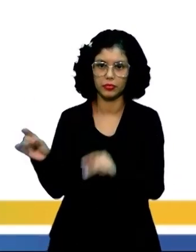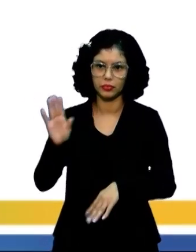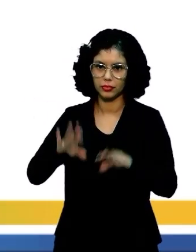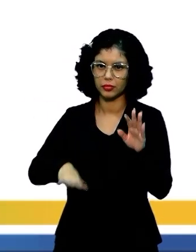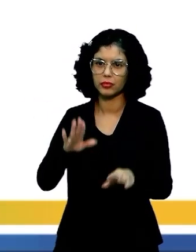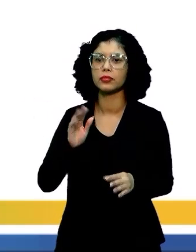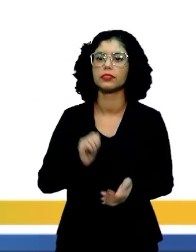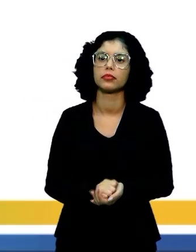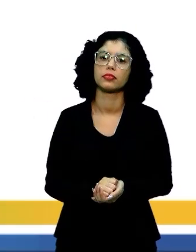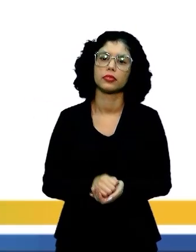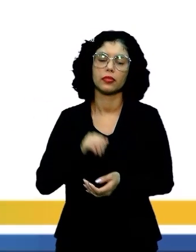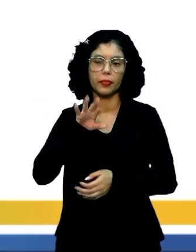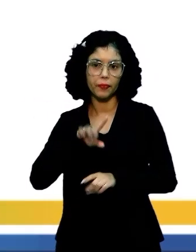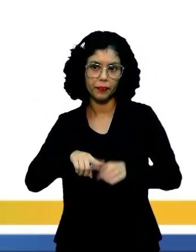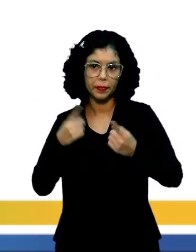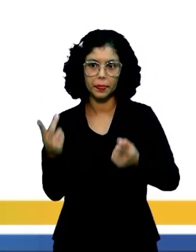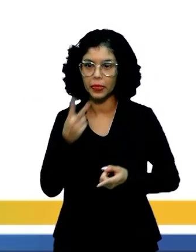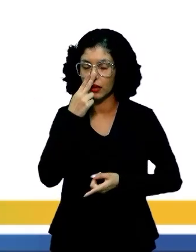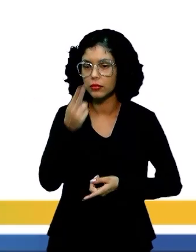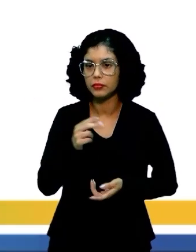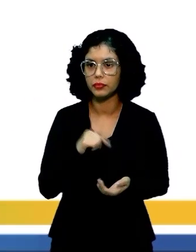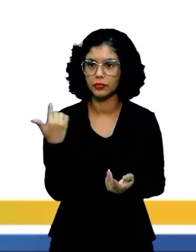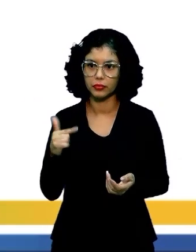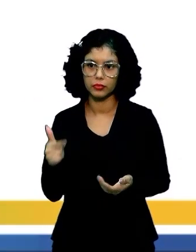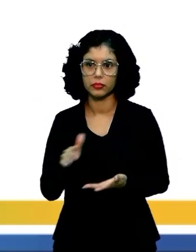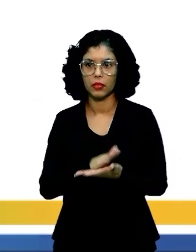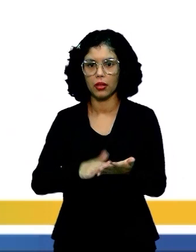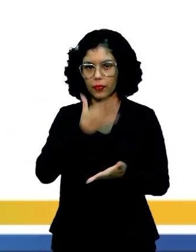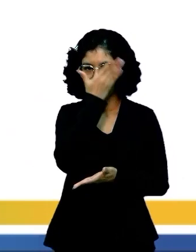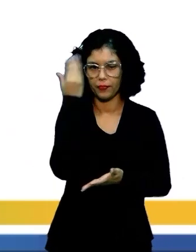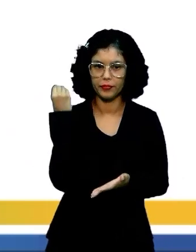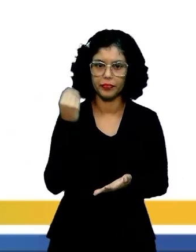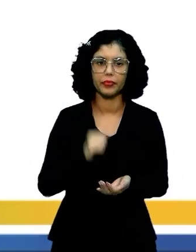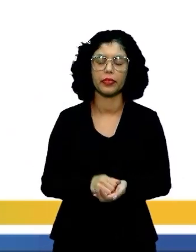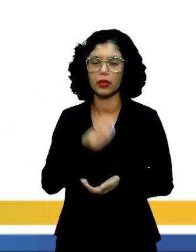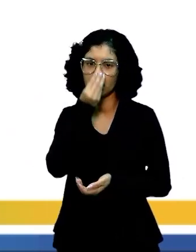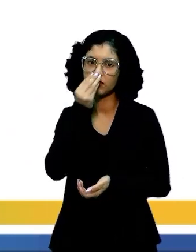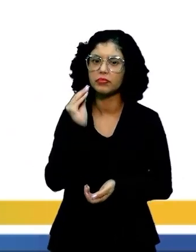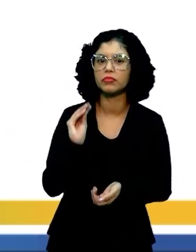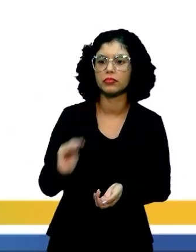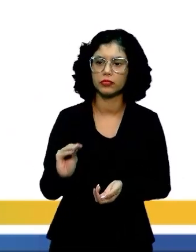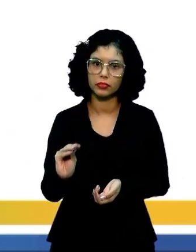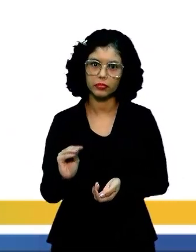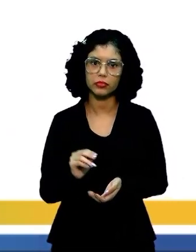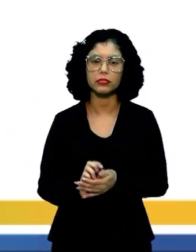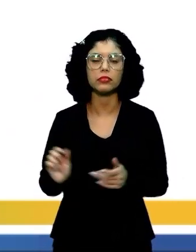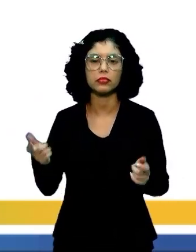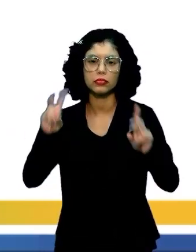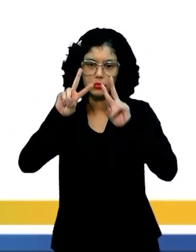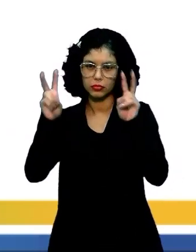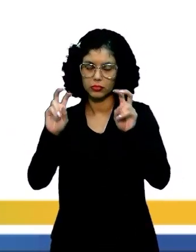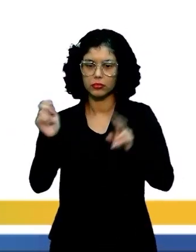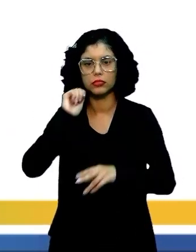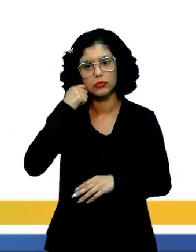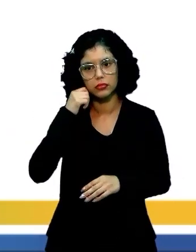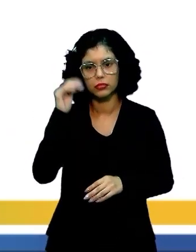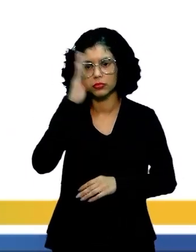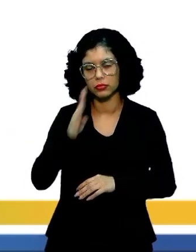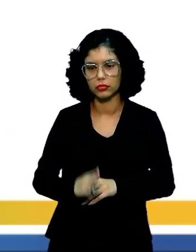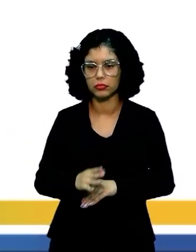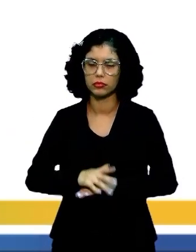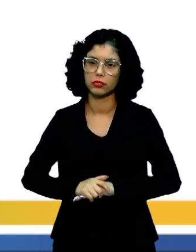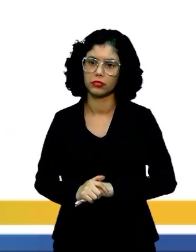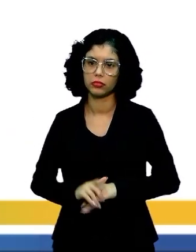às avessas. Parece que não lida, e sim esquece ou menospreza o tema do